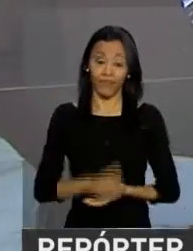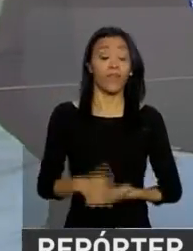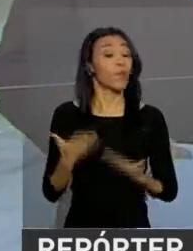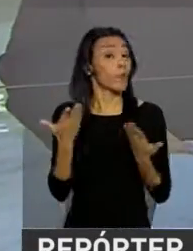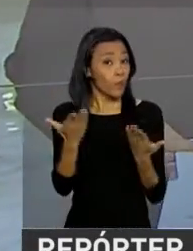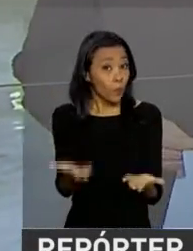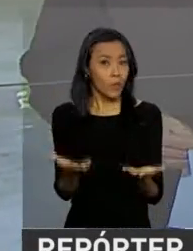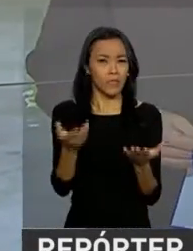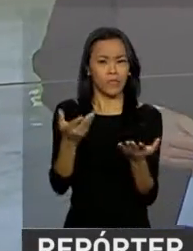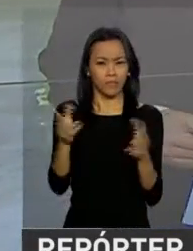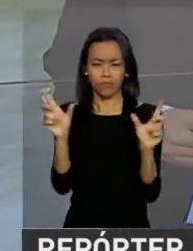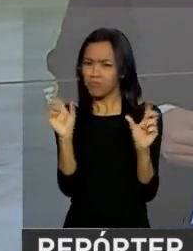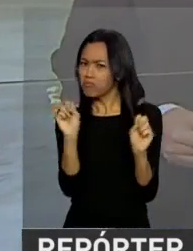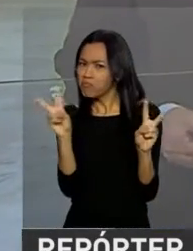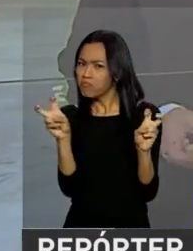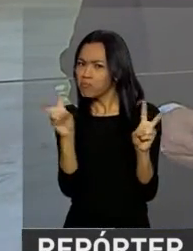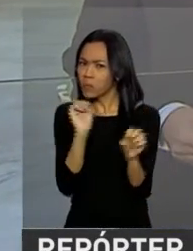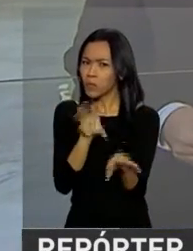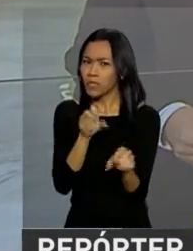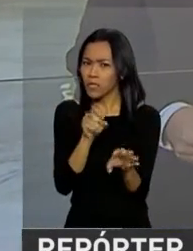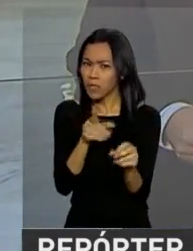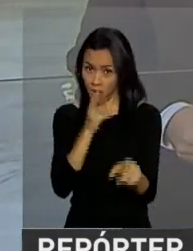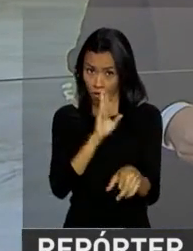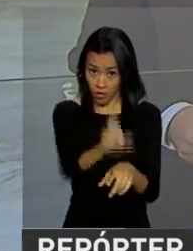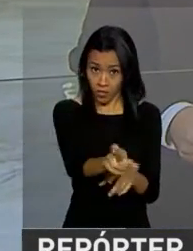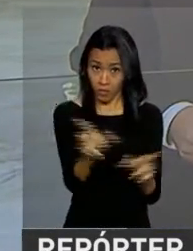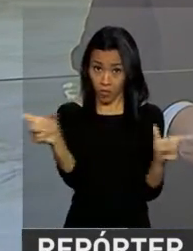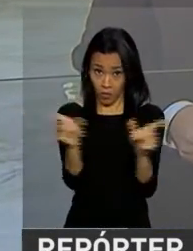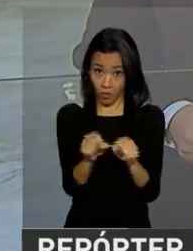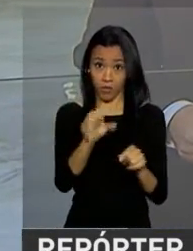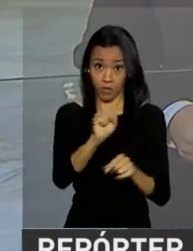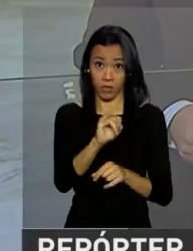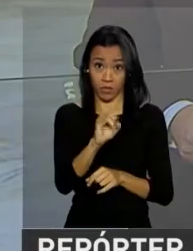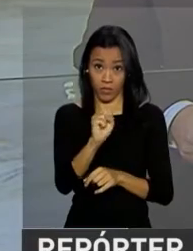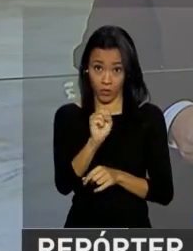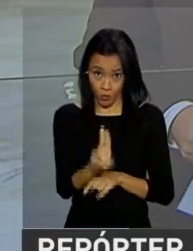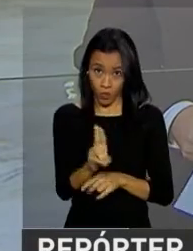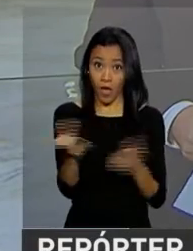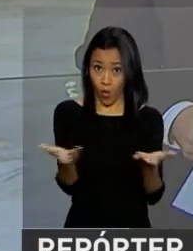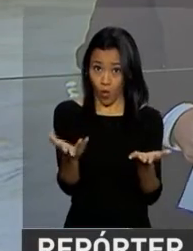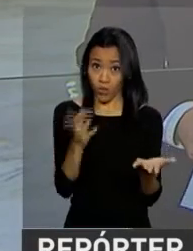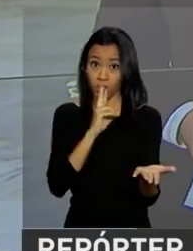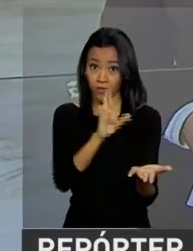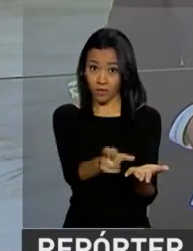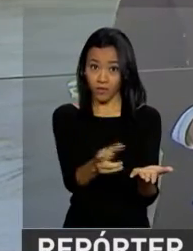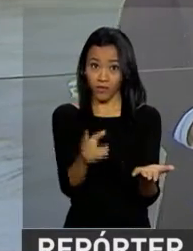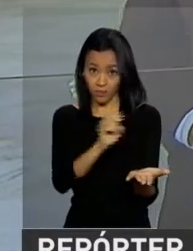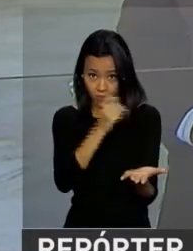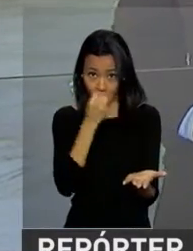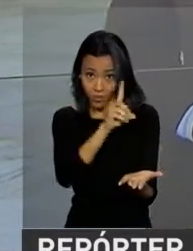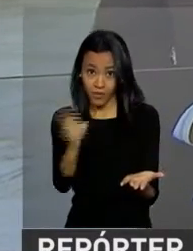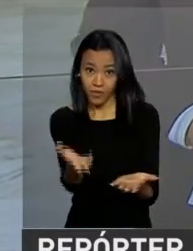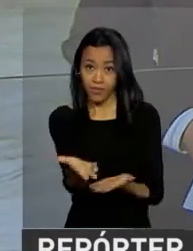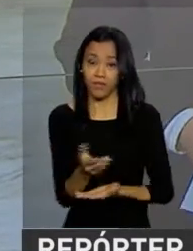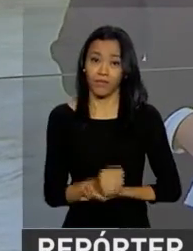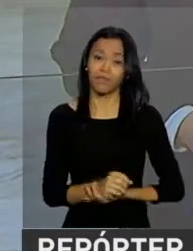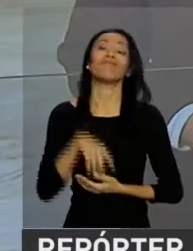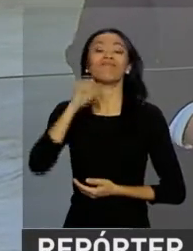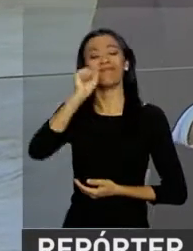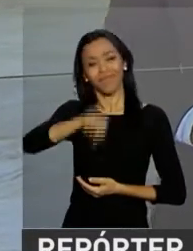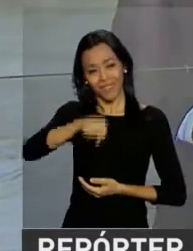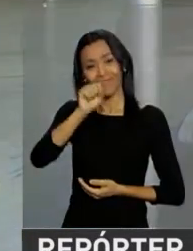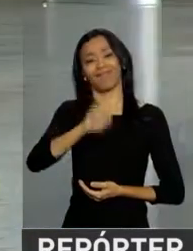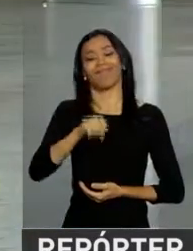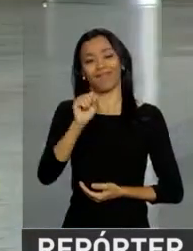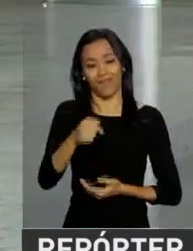falar em educação o resultado do sisu é ele sair hoje mas mesmo bom dia exatamente